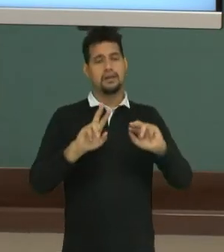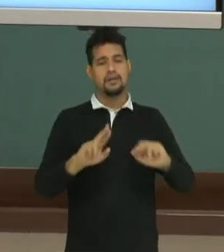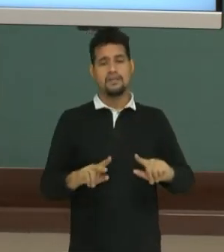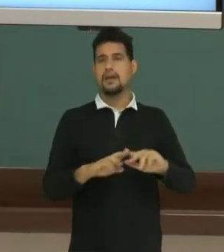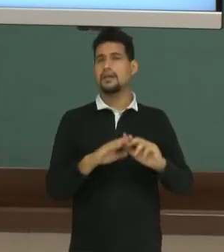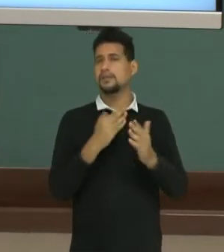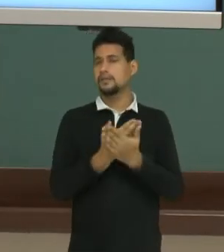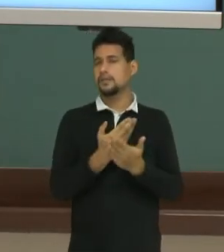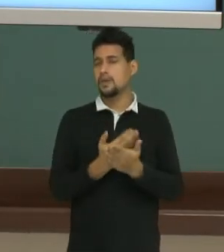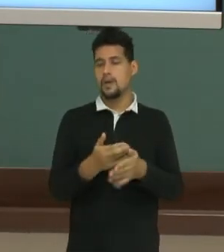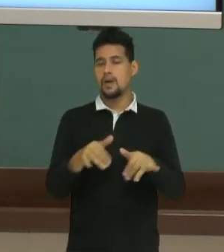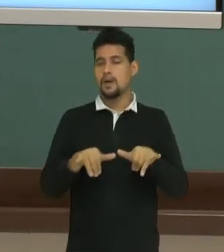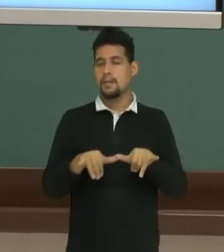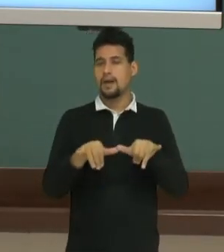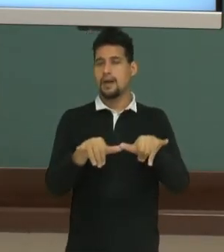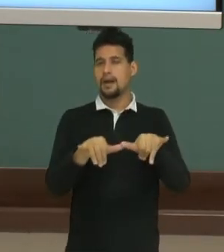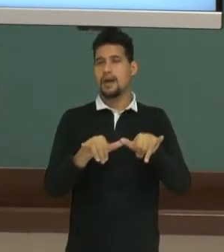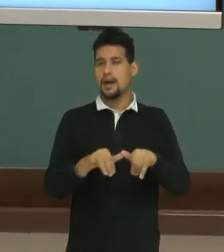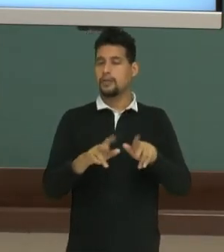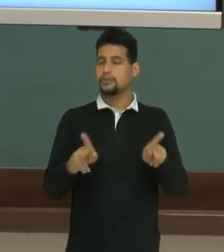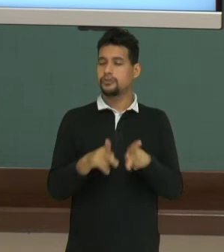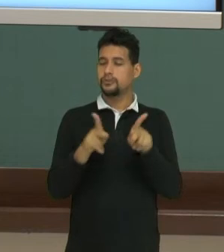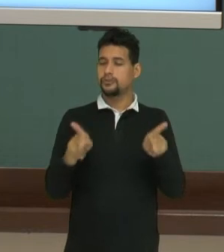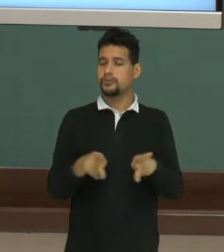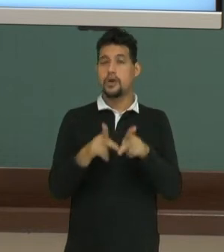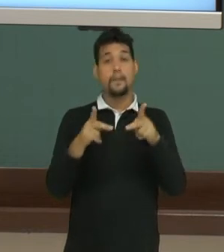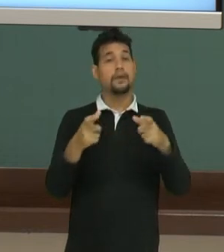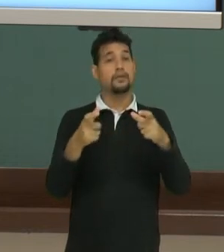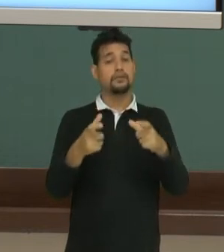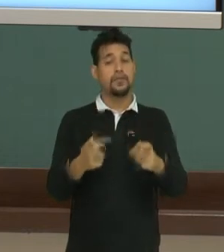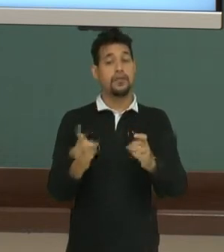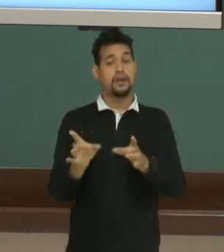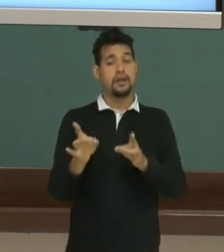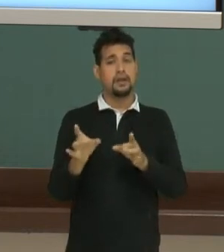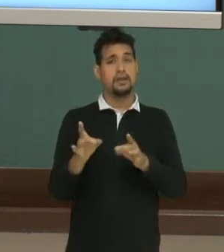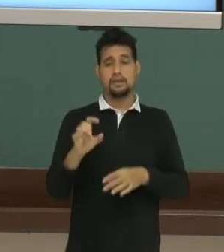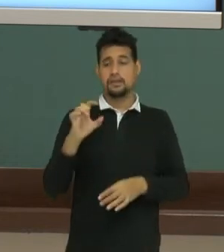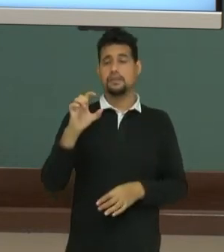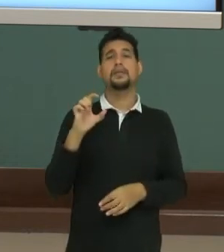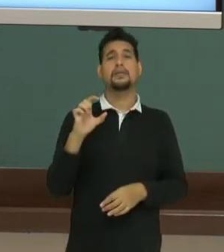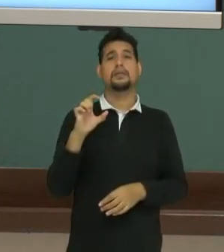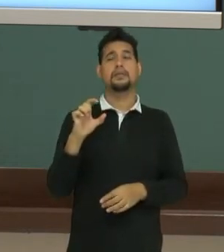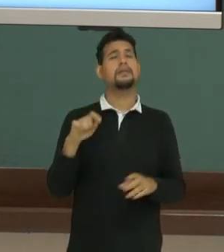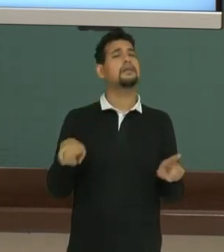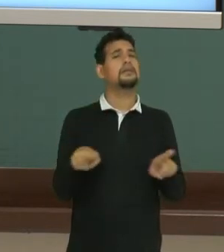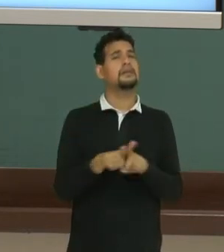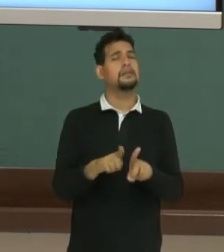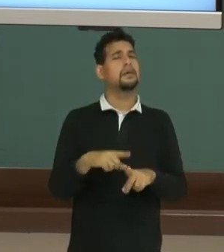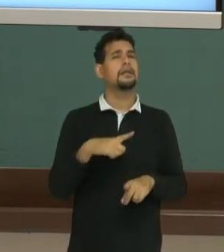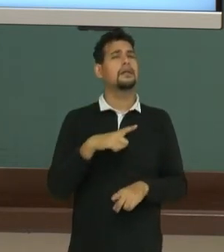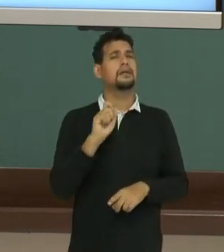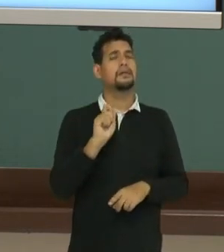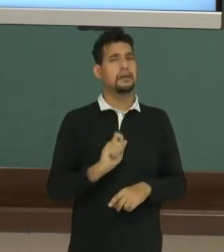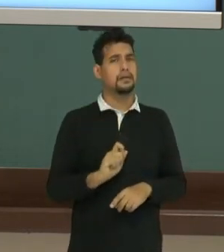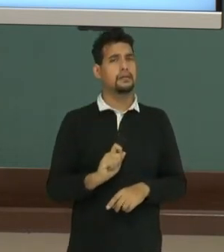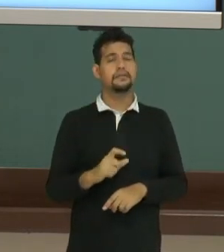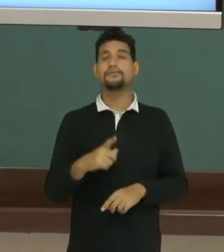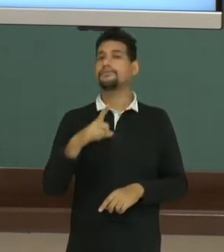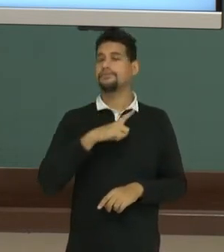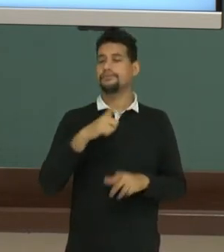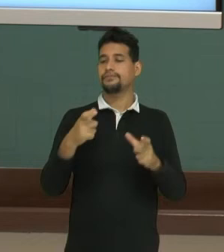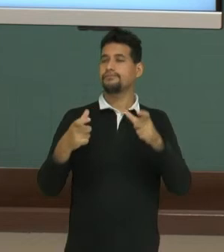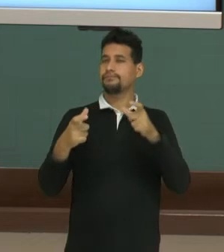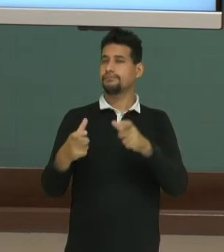escolas, supermercados, shoppings, lugares onde vendem essas pilhas, devem ter, normalmente tem, um